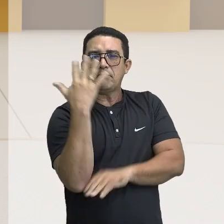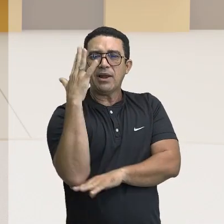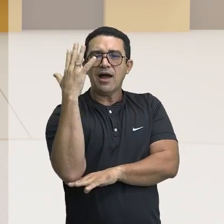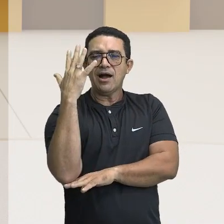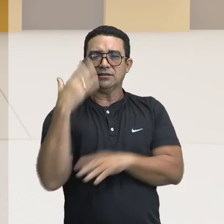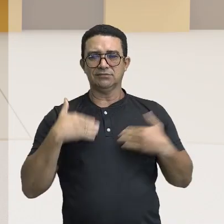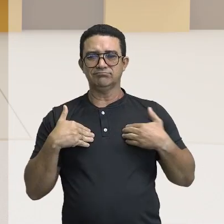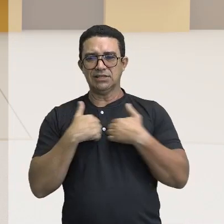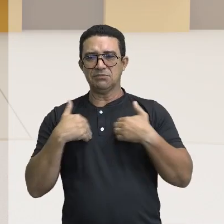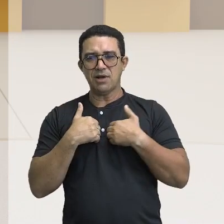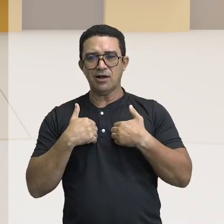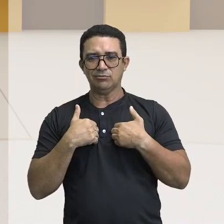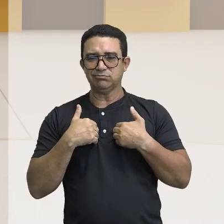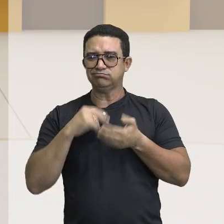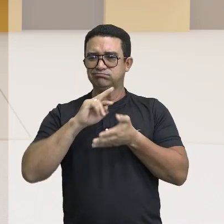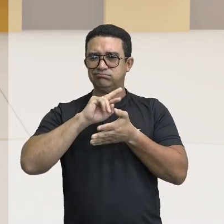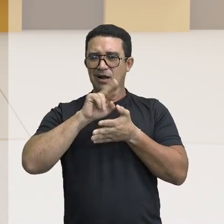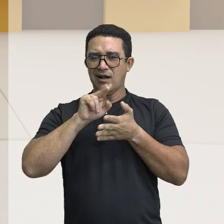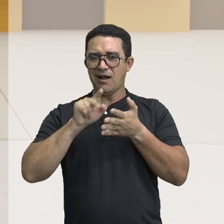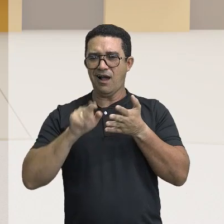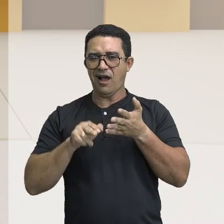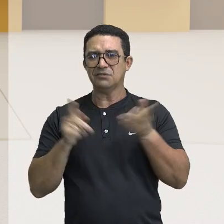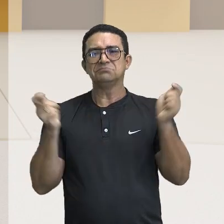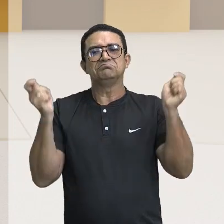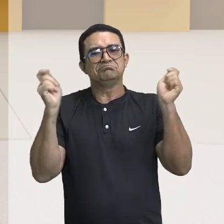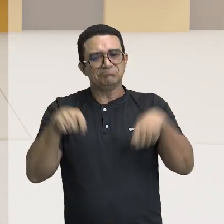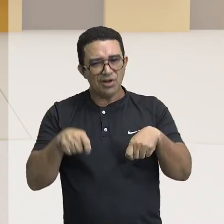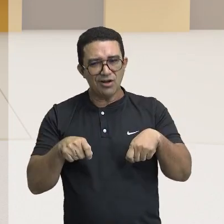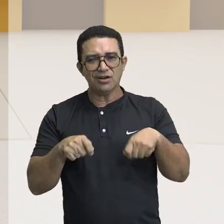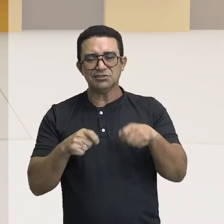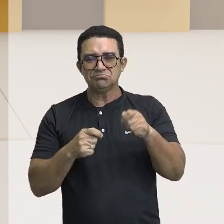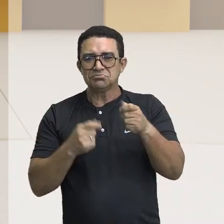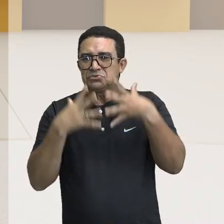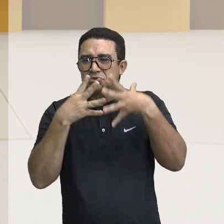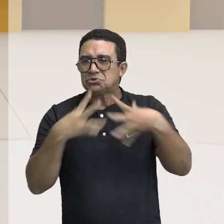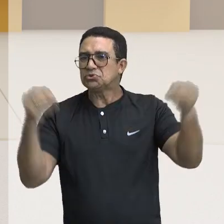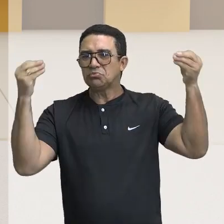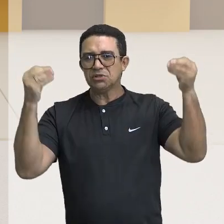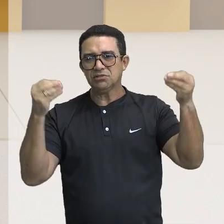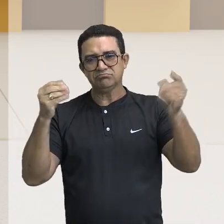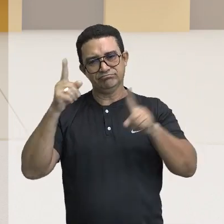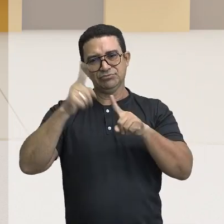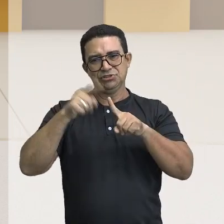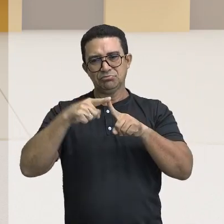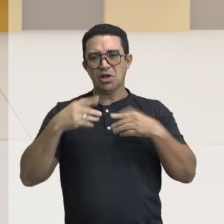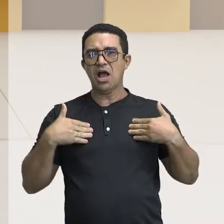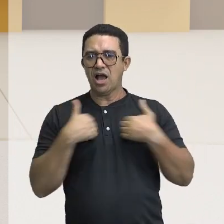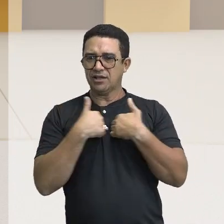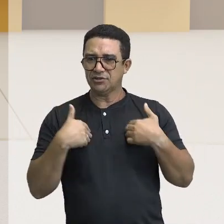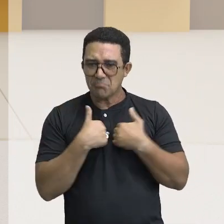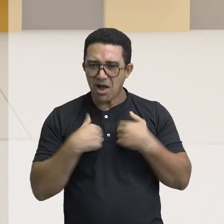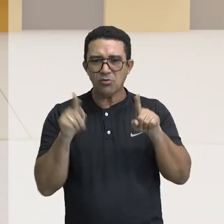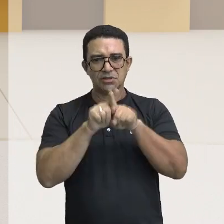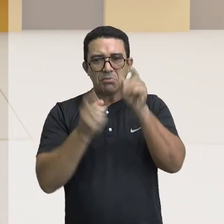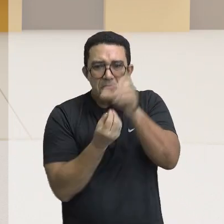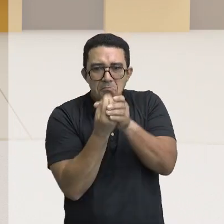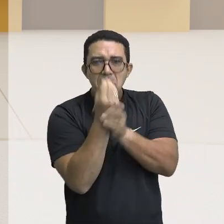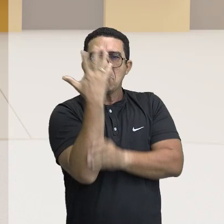o aumento da temperatura pode provocar a morte e extinção de diversas espécies animais e